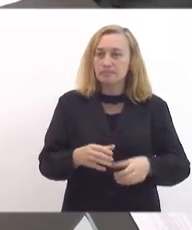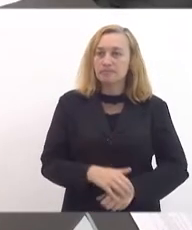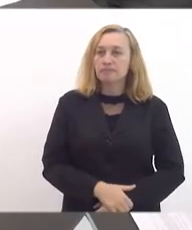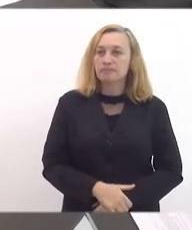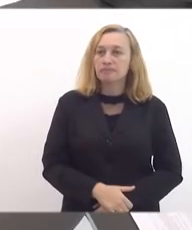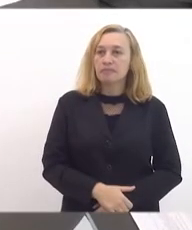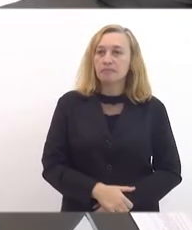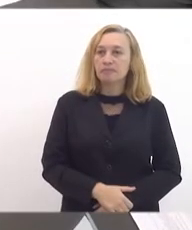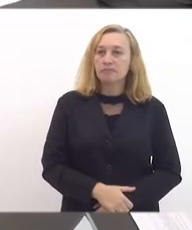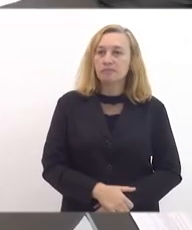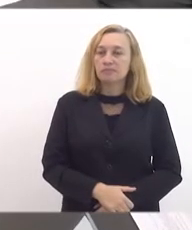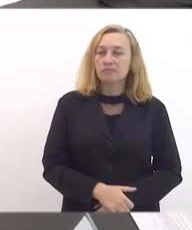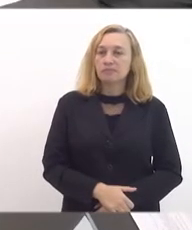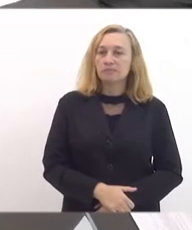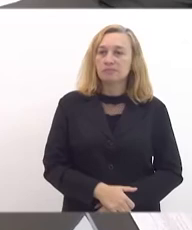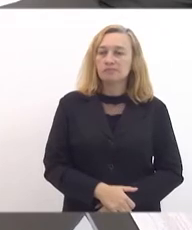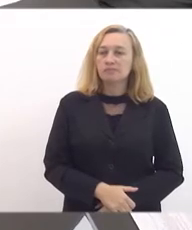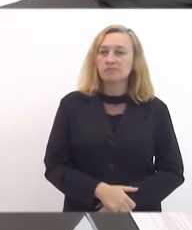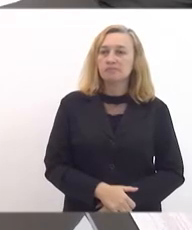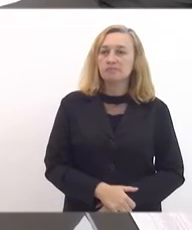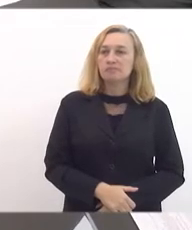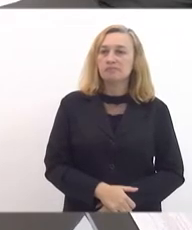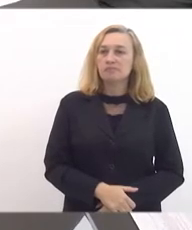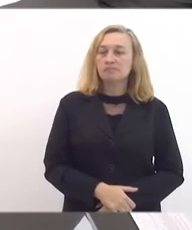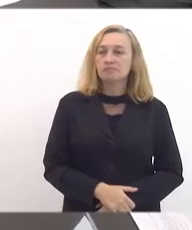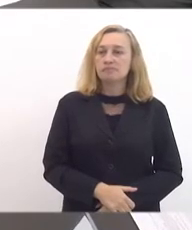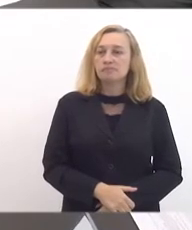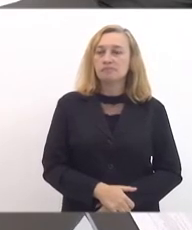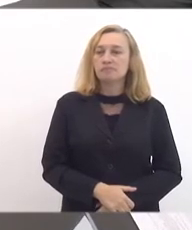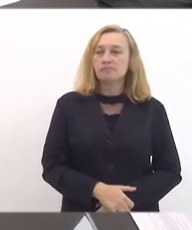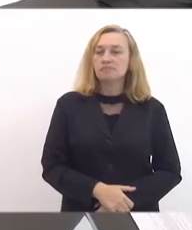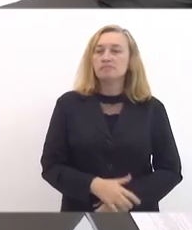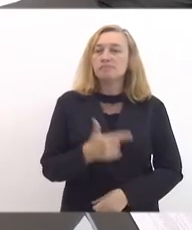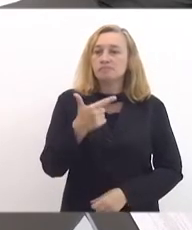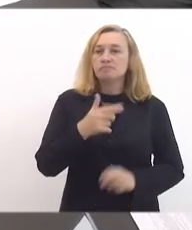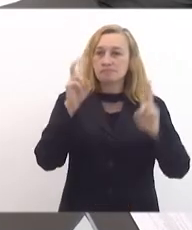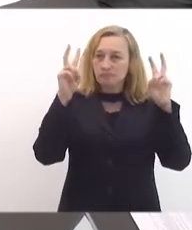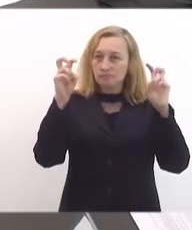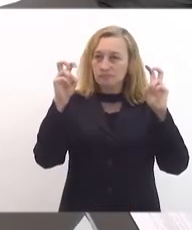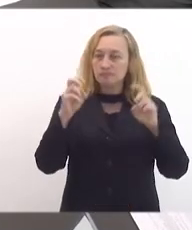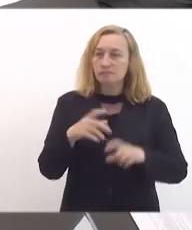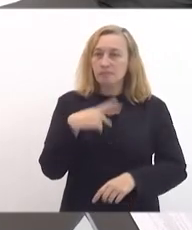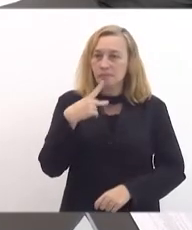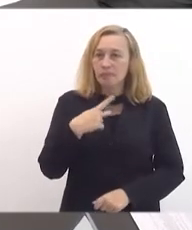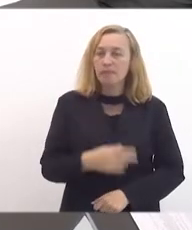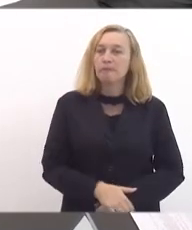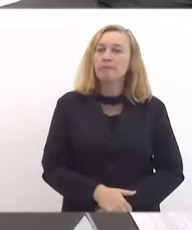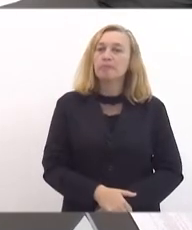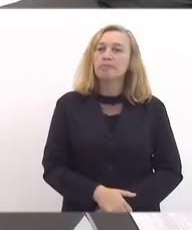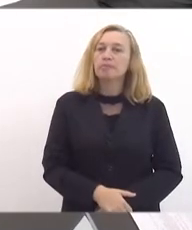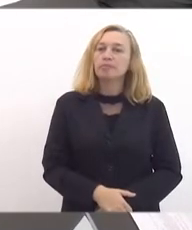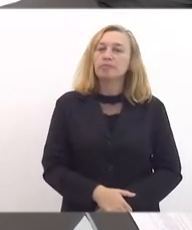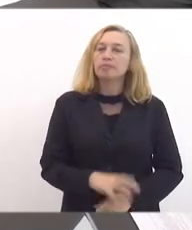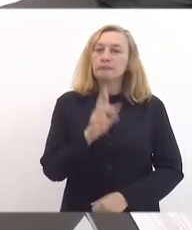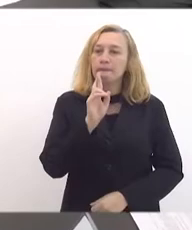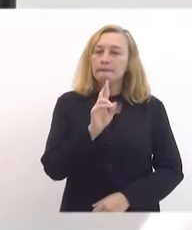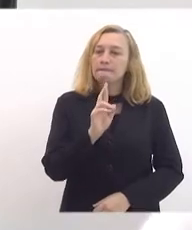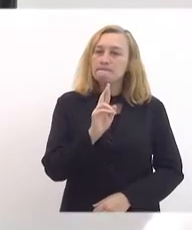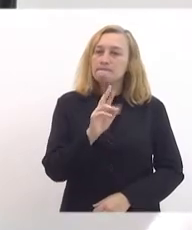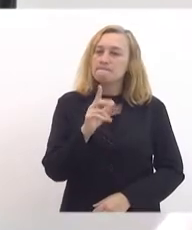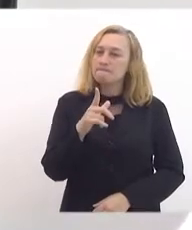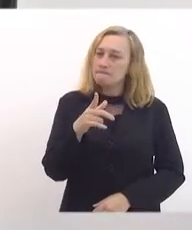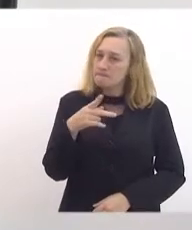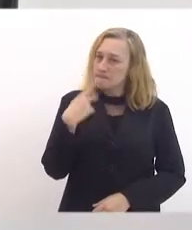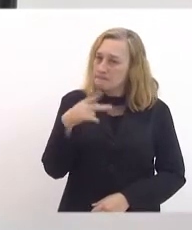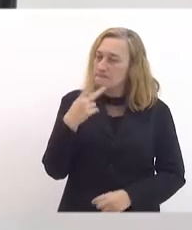e o segundo. Eu fico anunciar aqui a é que resultar eu